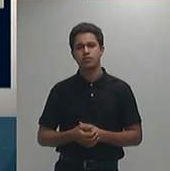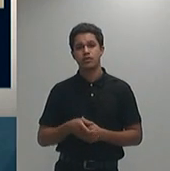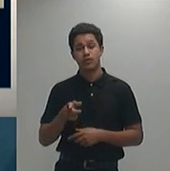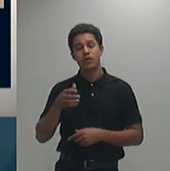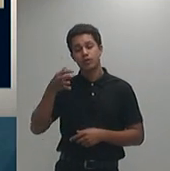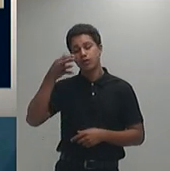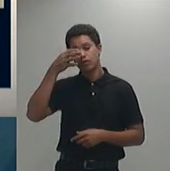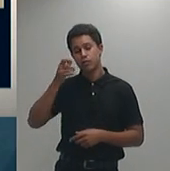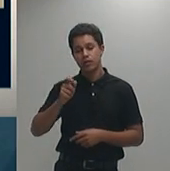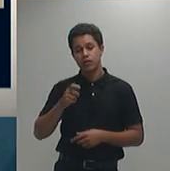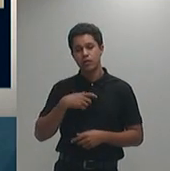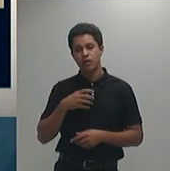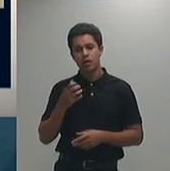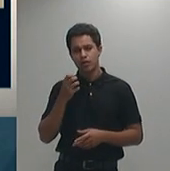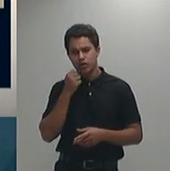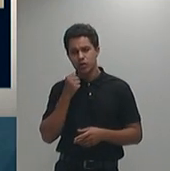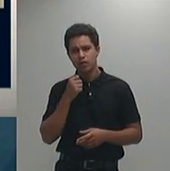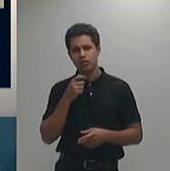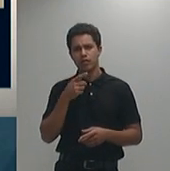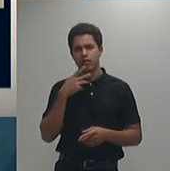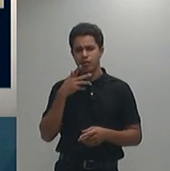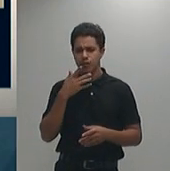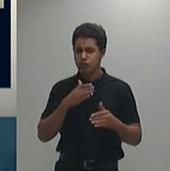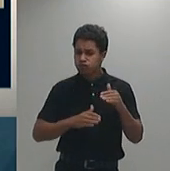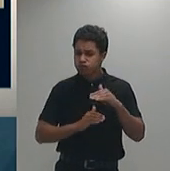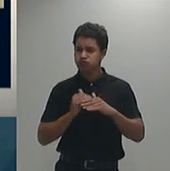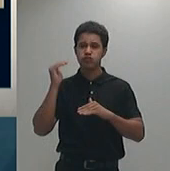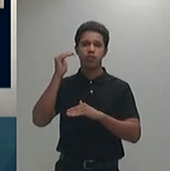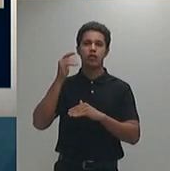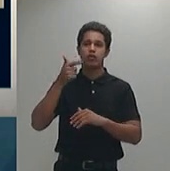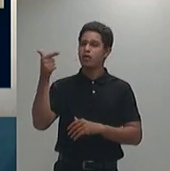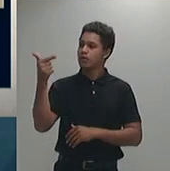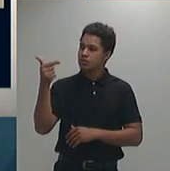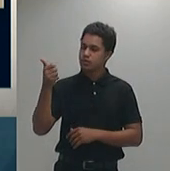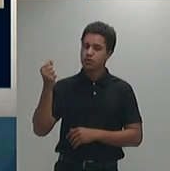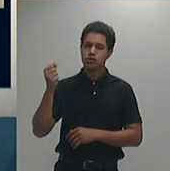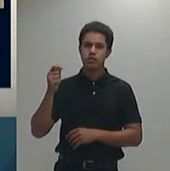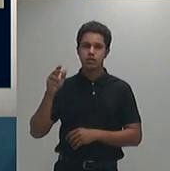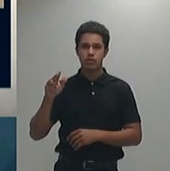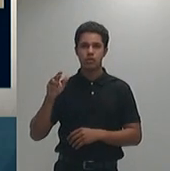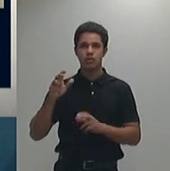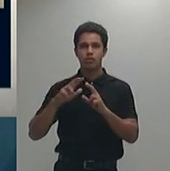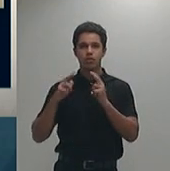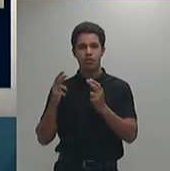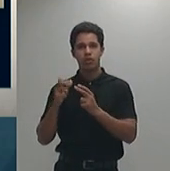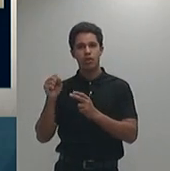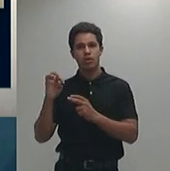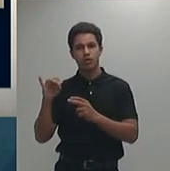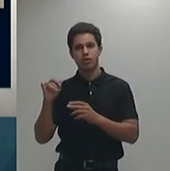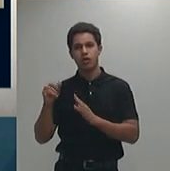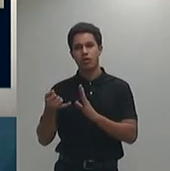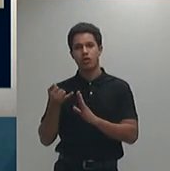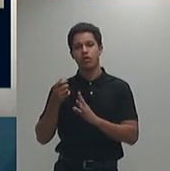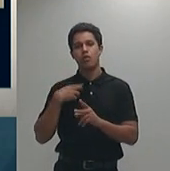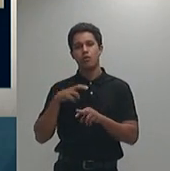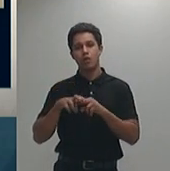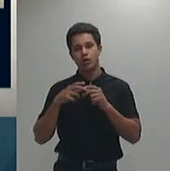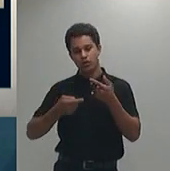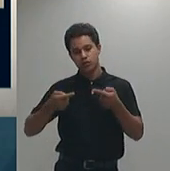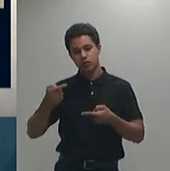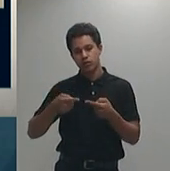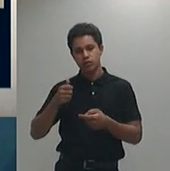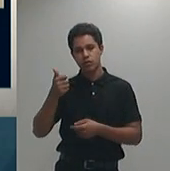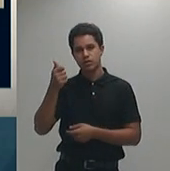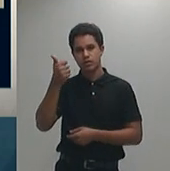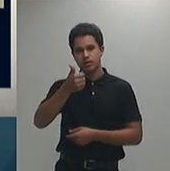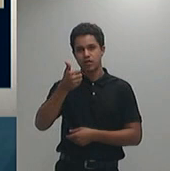afigurou-se efetivamente superado pela segunda seção do STJ por ocasião do julgamento do conflito 111 230